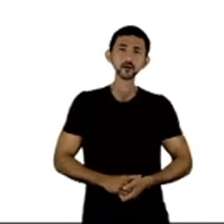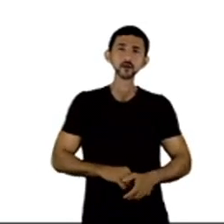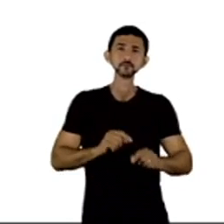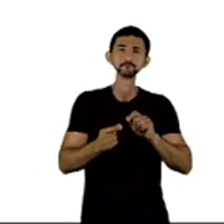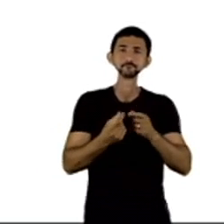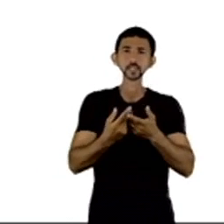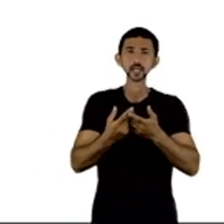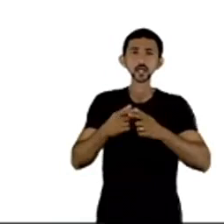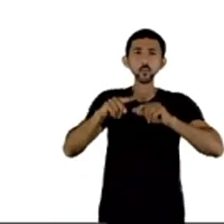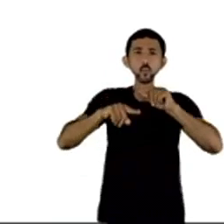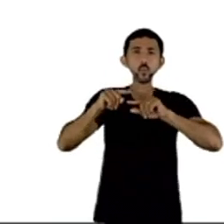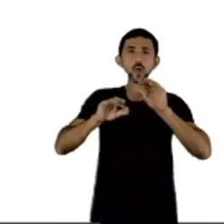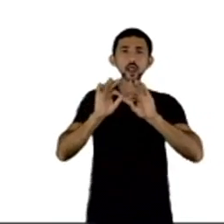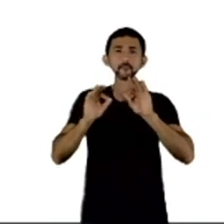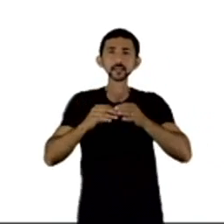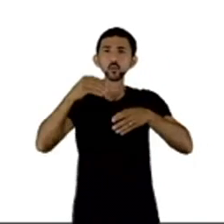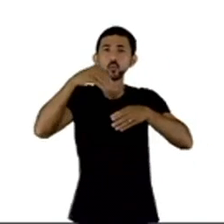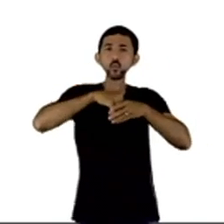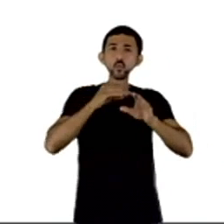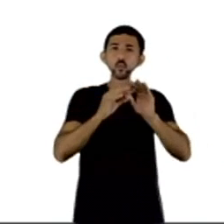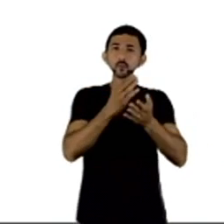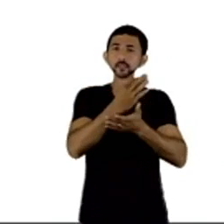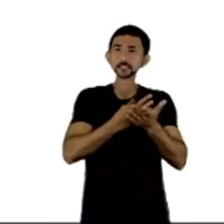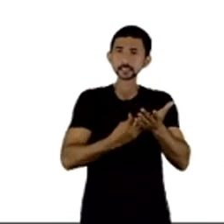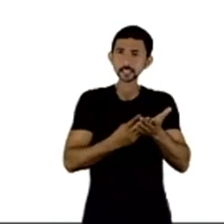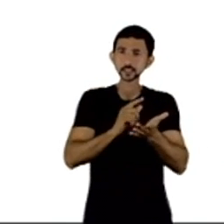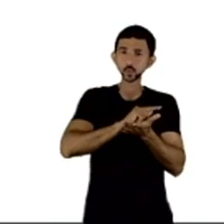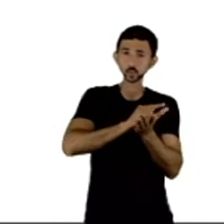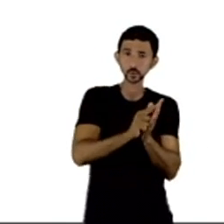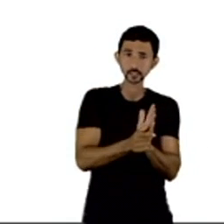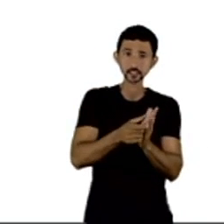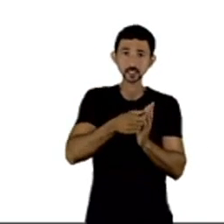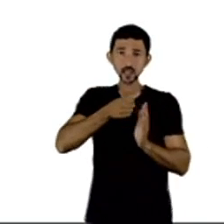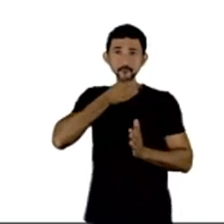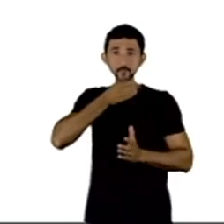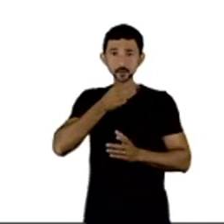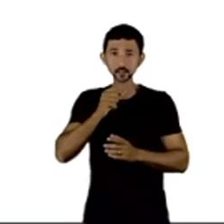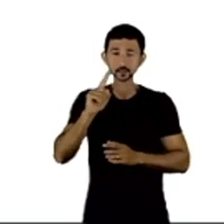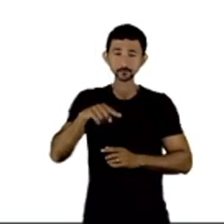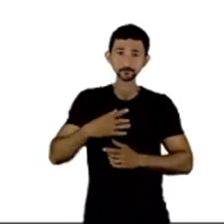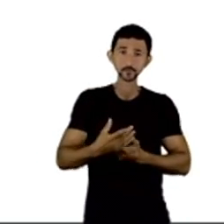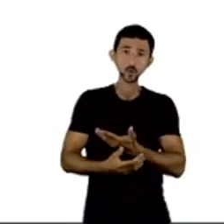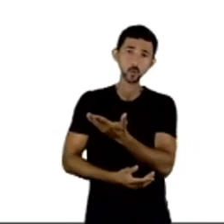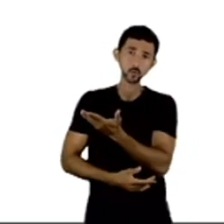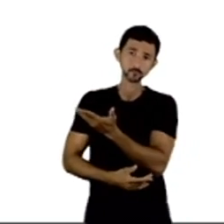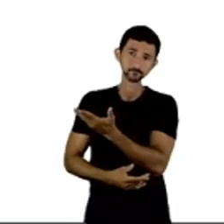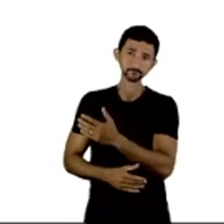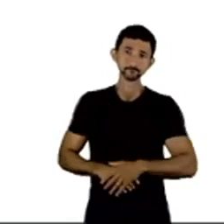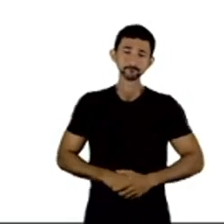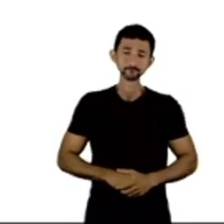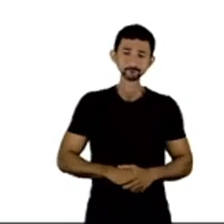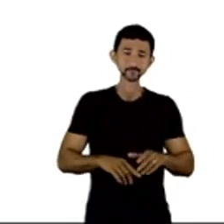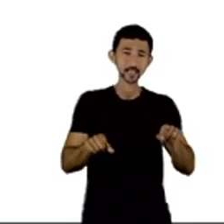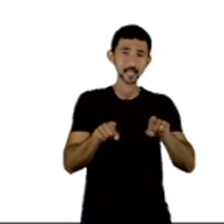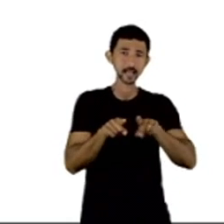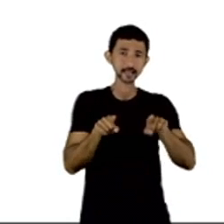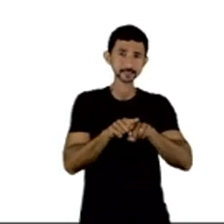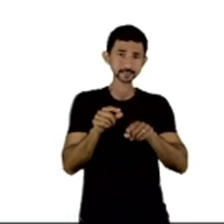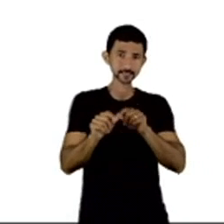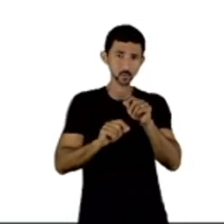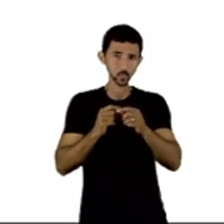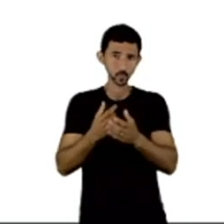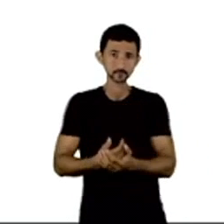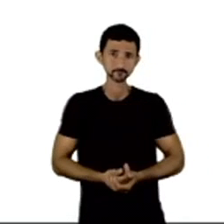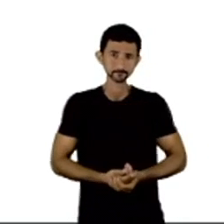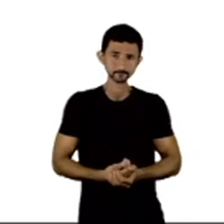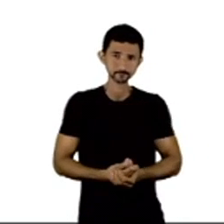que os elementos composicionais do gênero reportagem, tá, se assimilam em alguns